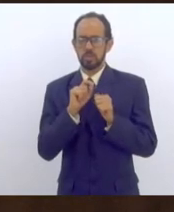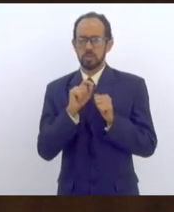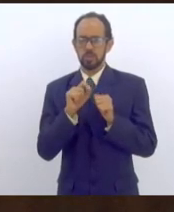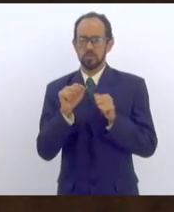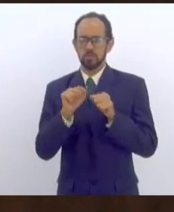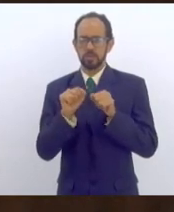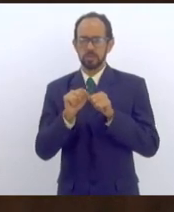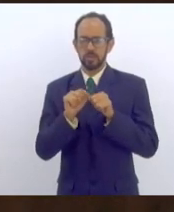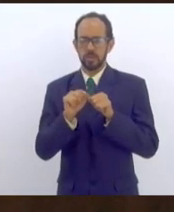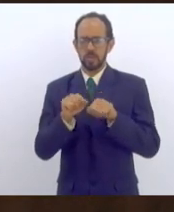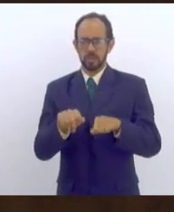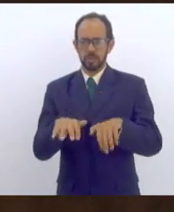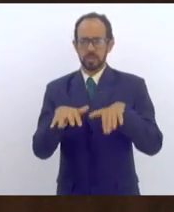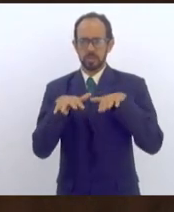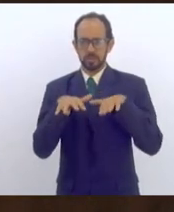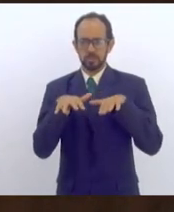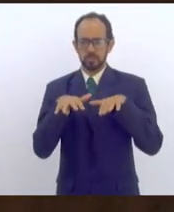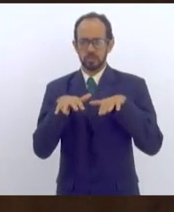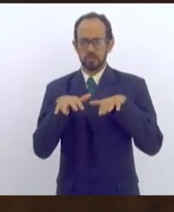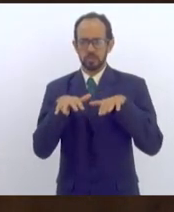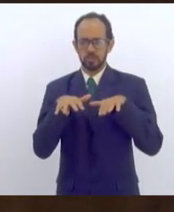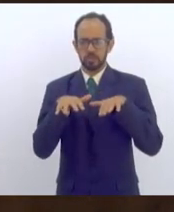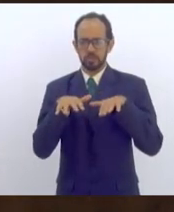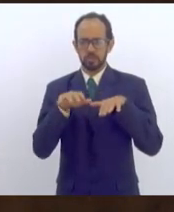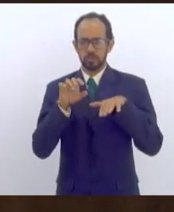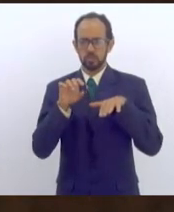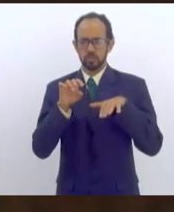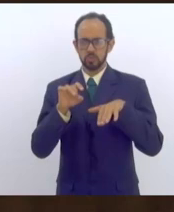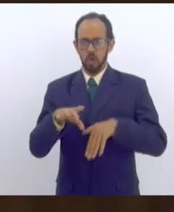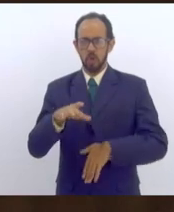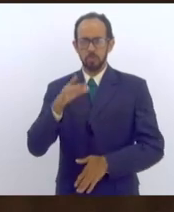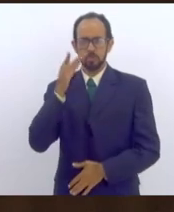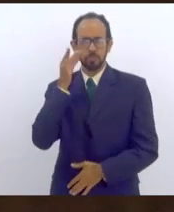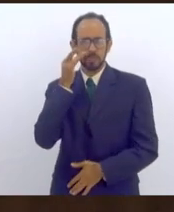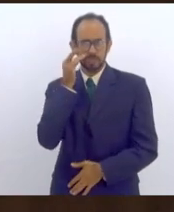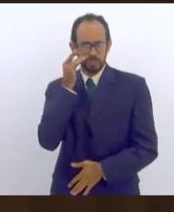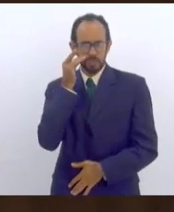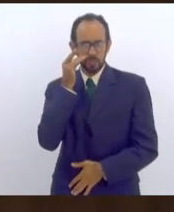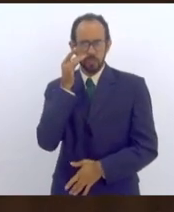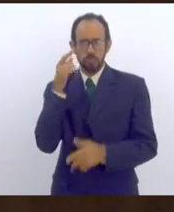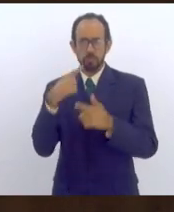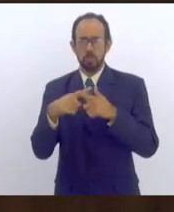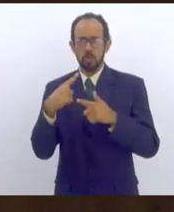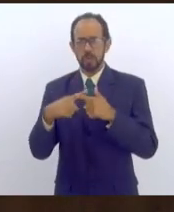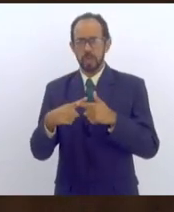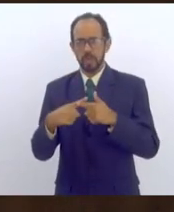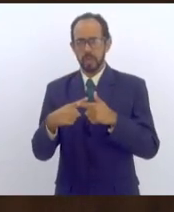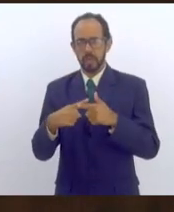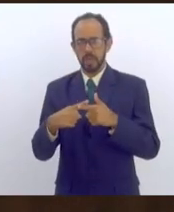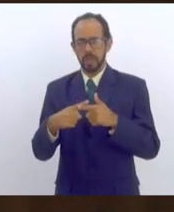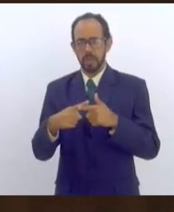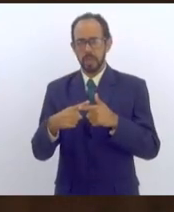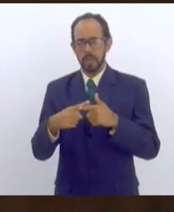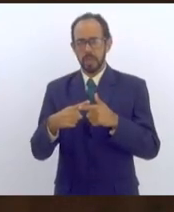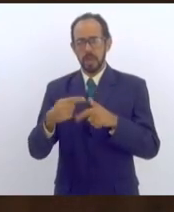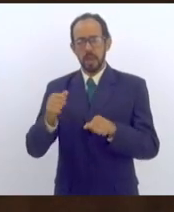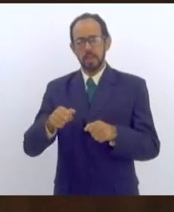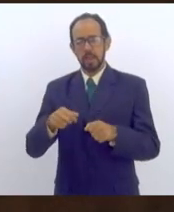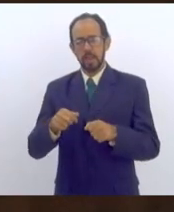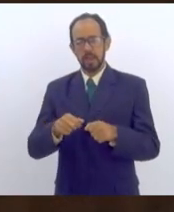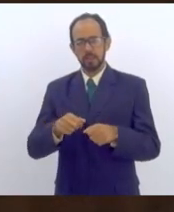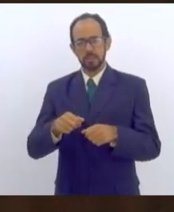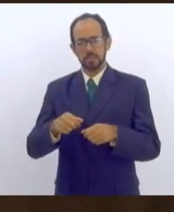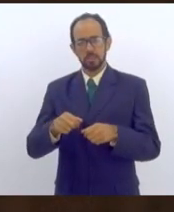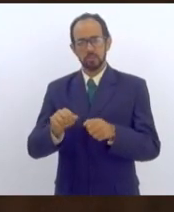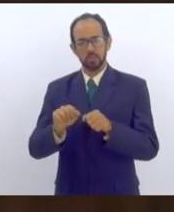sessões de caráter somente presencial, porque ela está seguidamente sendo híbrida